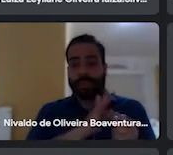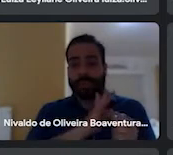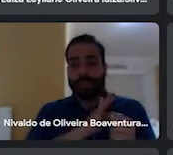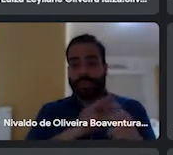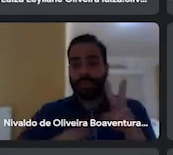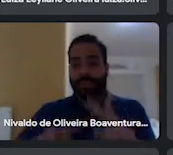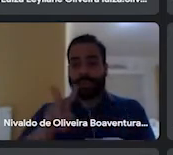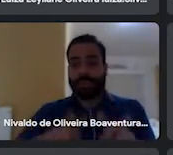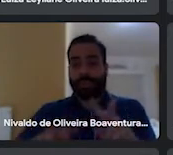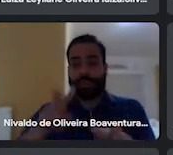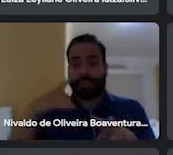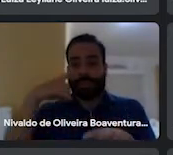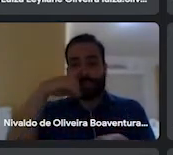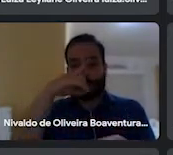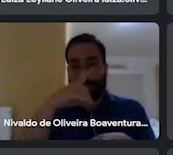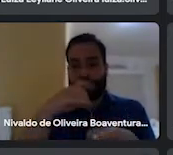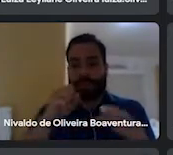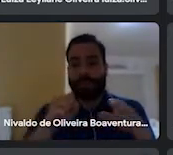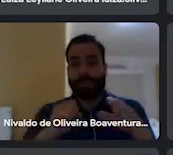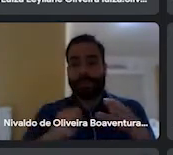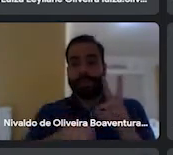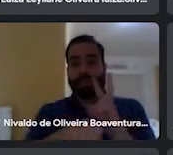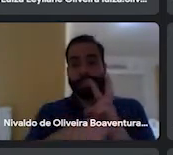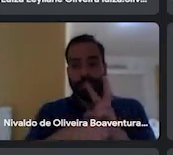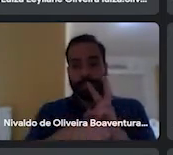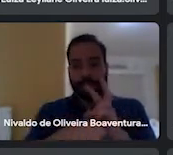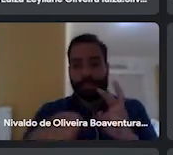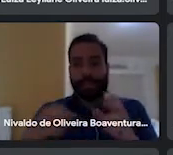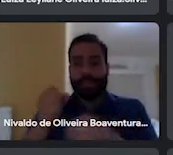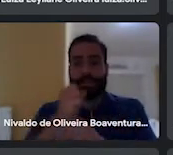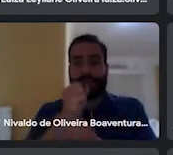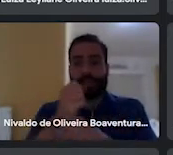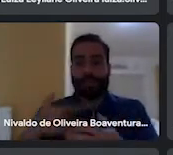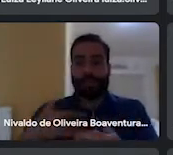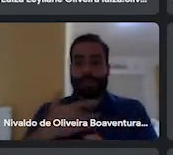forma a garantir a segurança e a saúde do trabalhador.